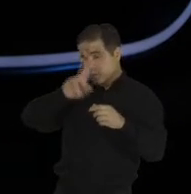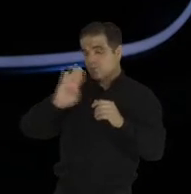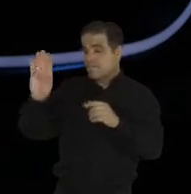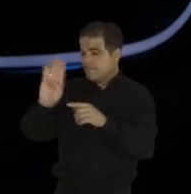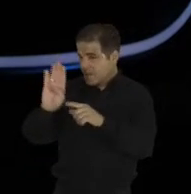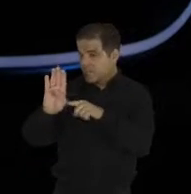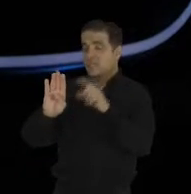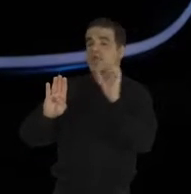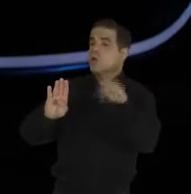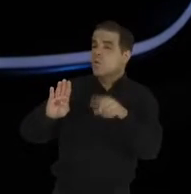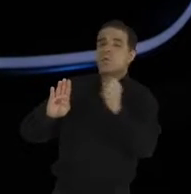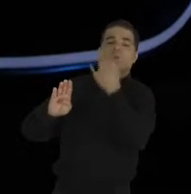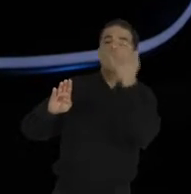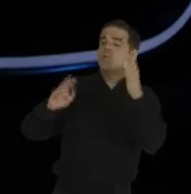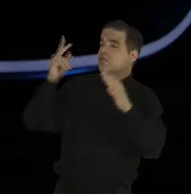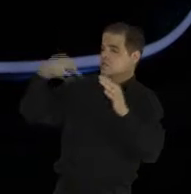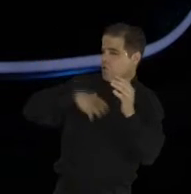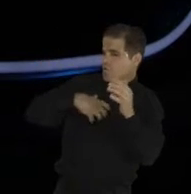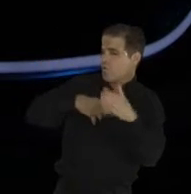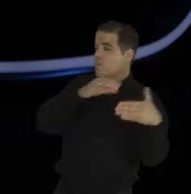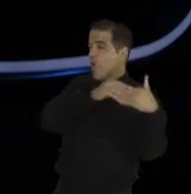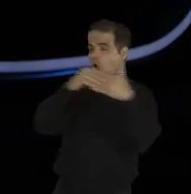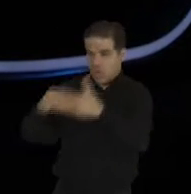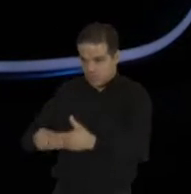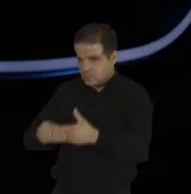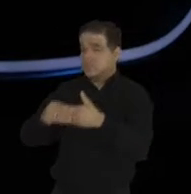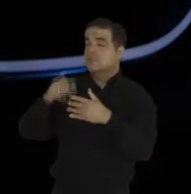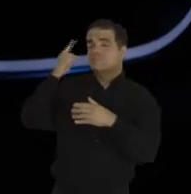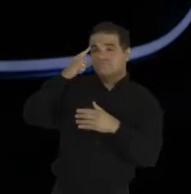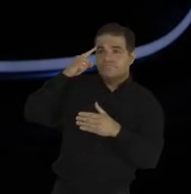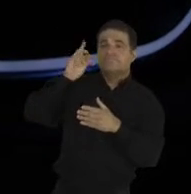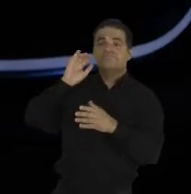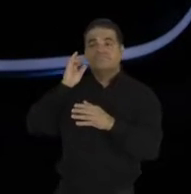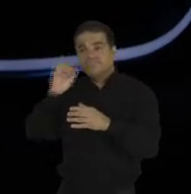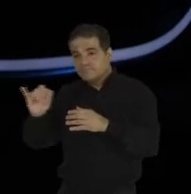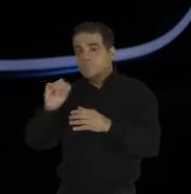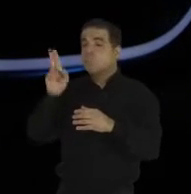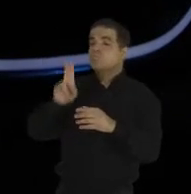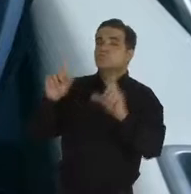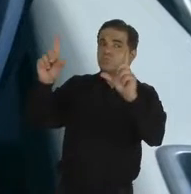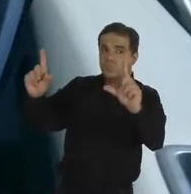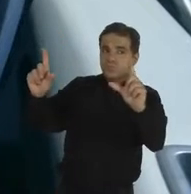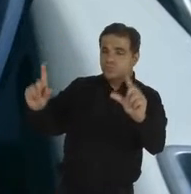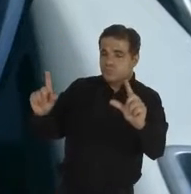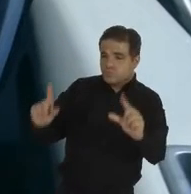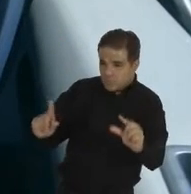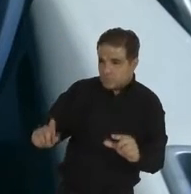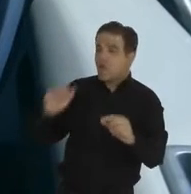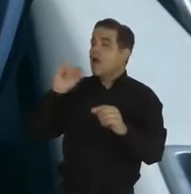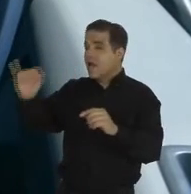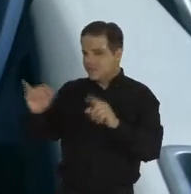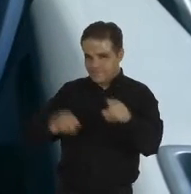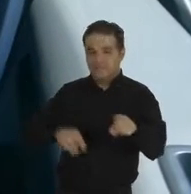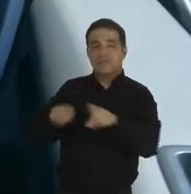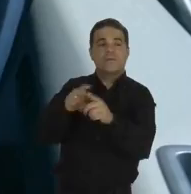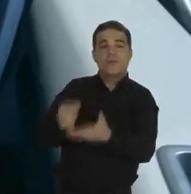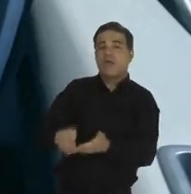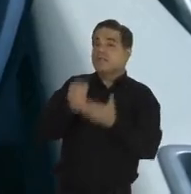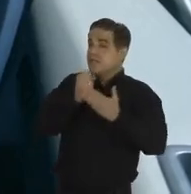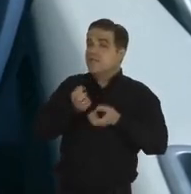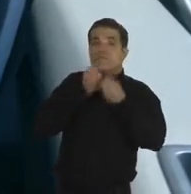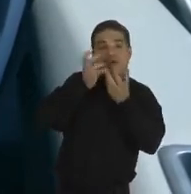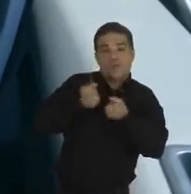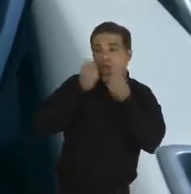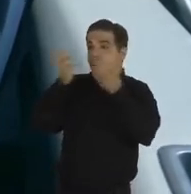seja indica quanto que a sua forma de conduzir está impactando no consumo das Baterias Além disso ele traz informações